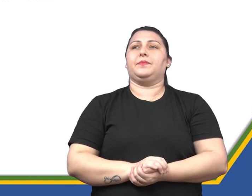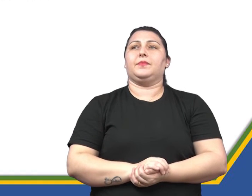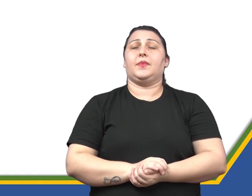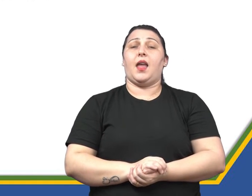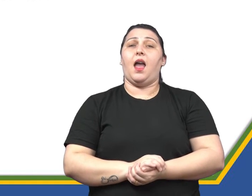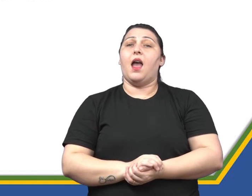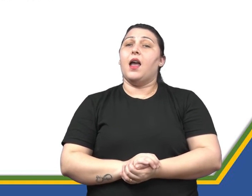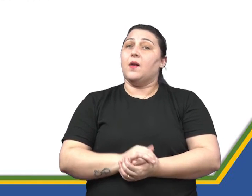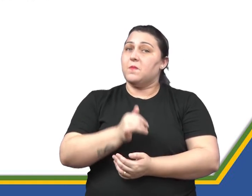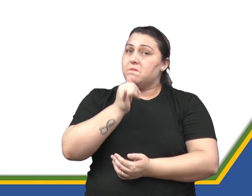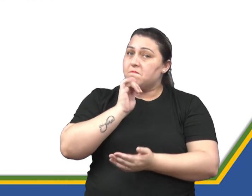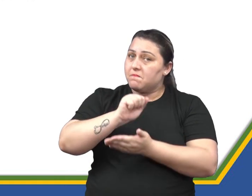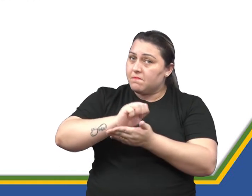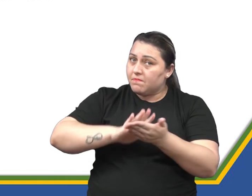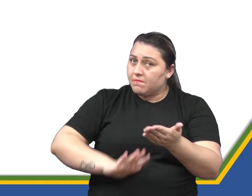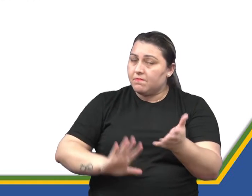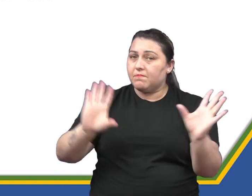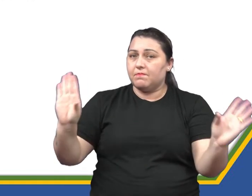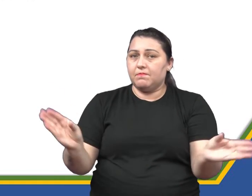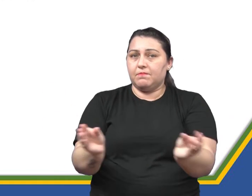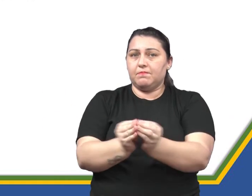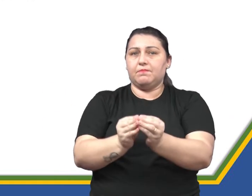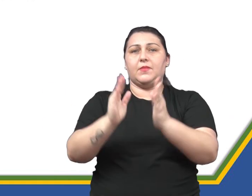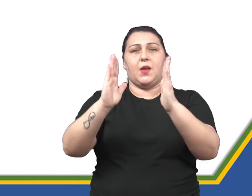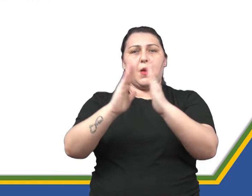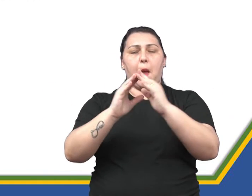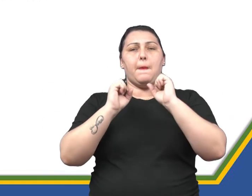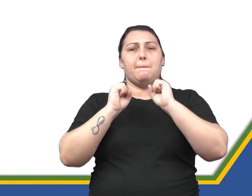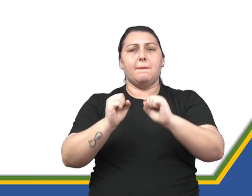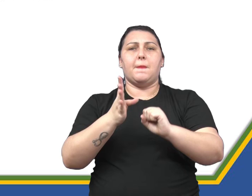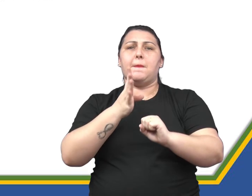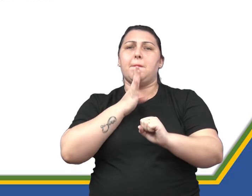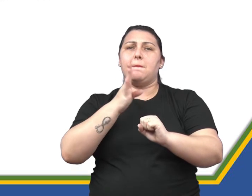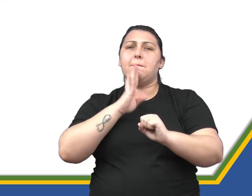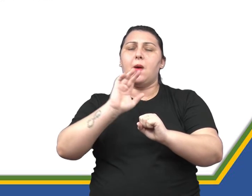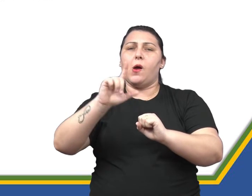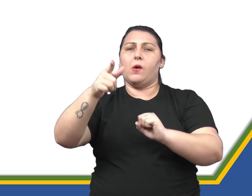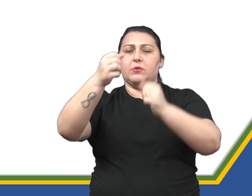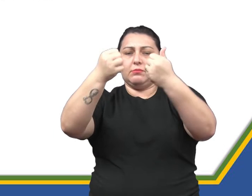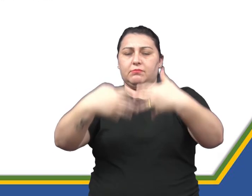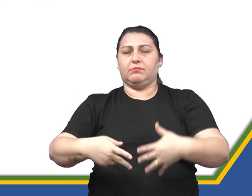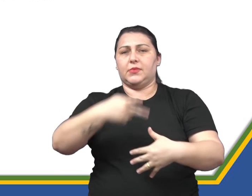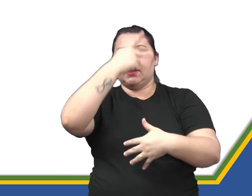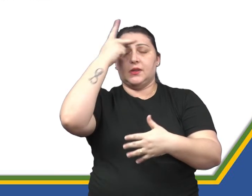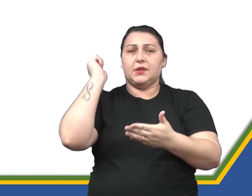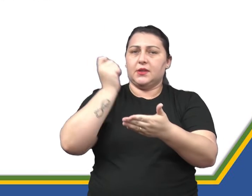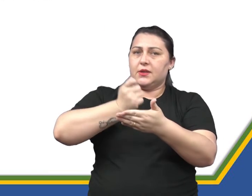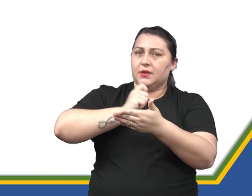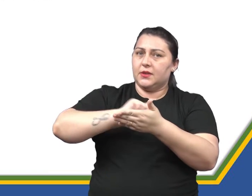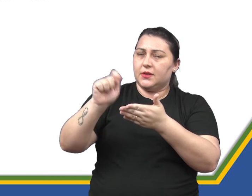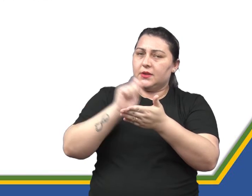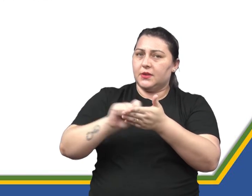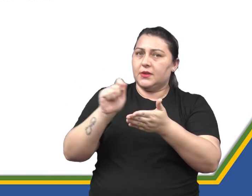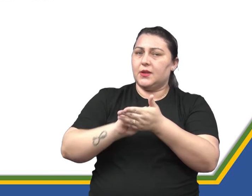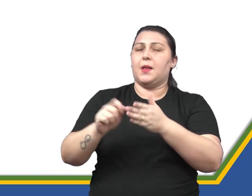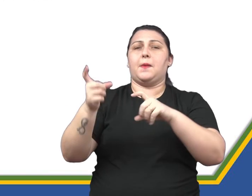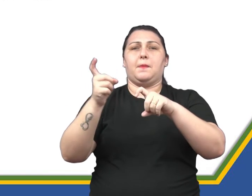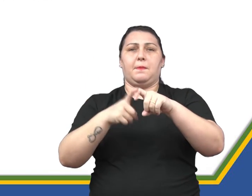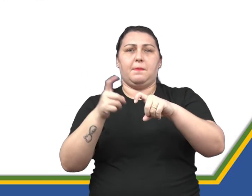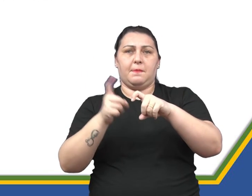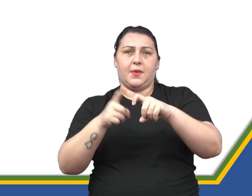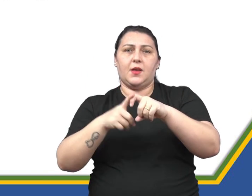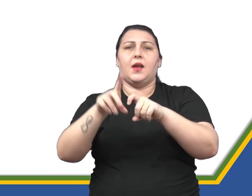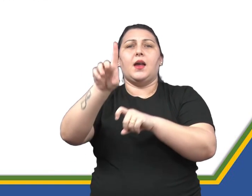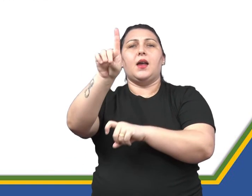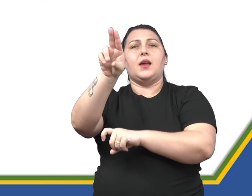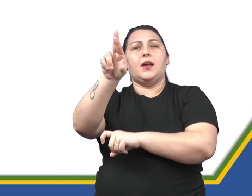E como exercícios complementares, vocês podem conhecer outro relato pessoal, escrito pelo médico e escritor Drauzio